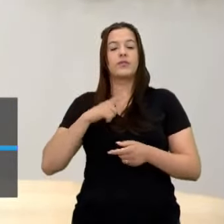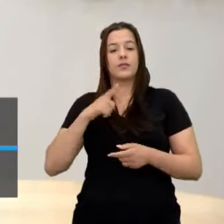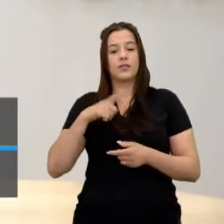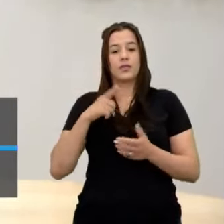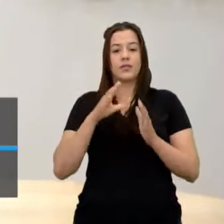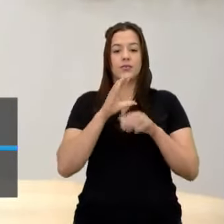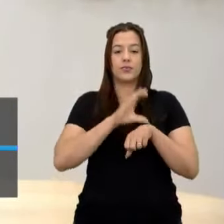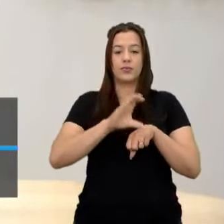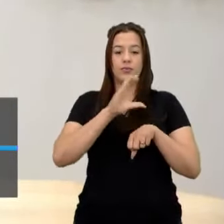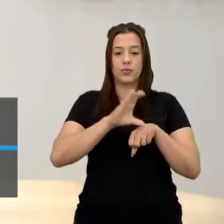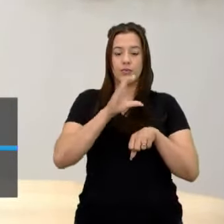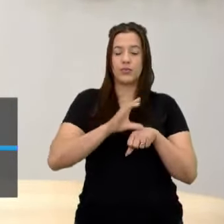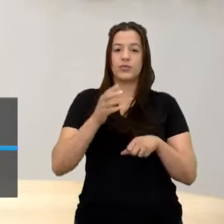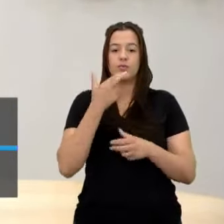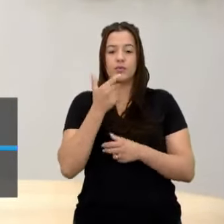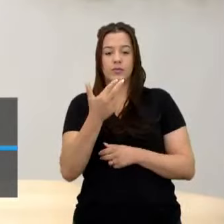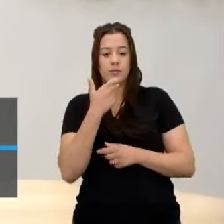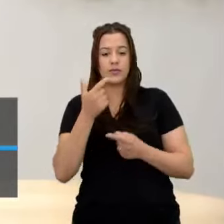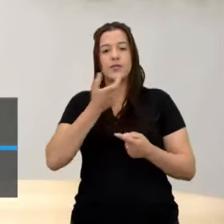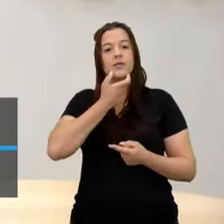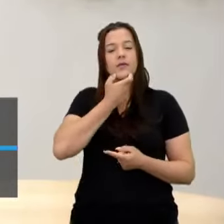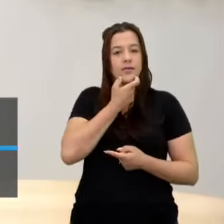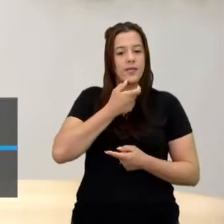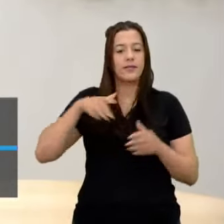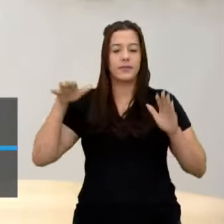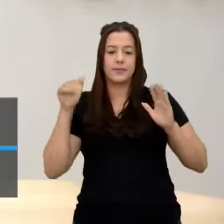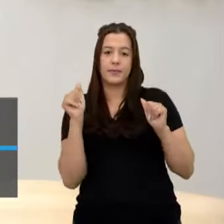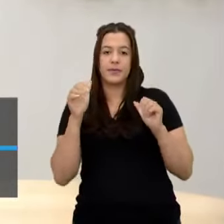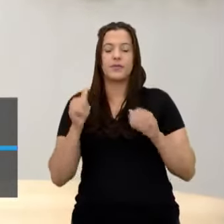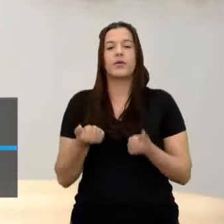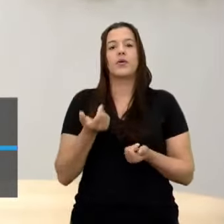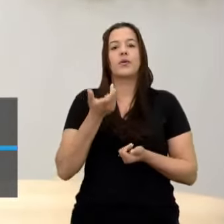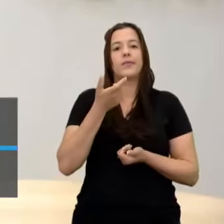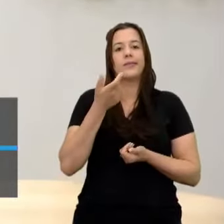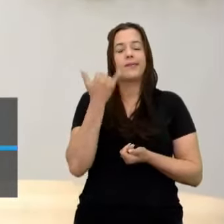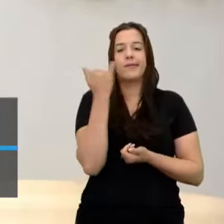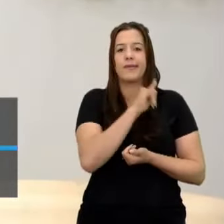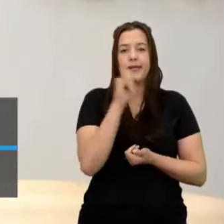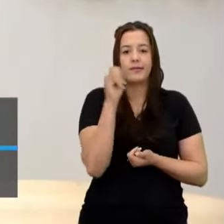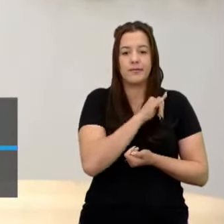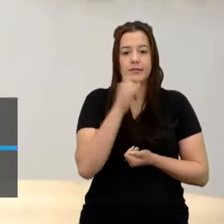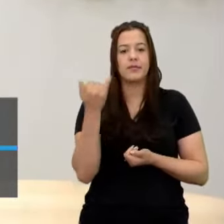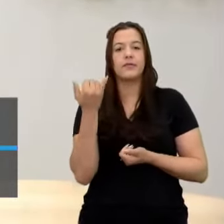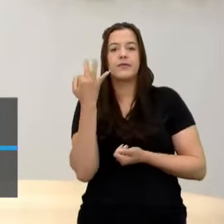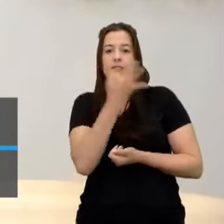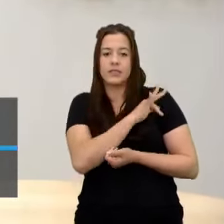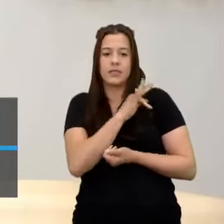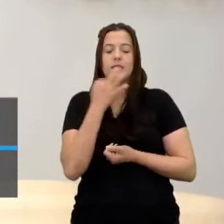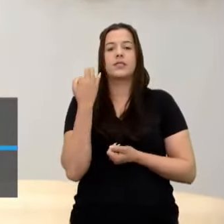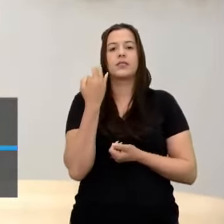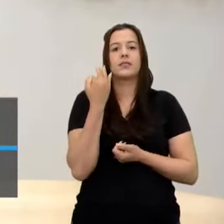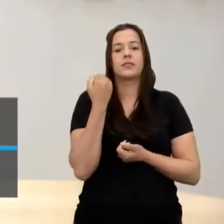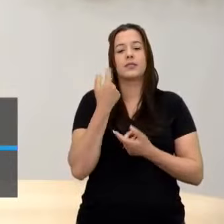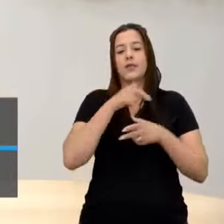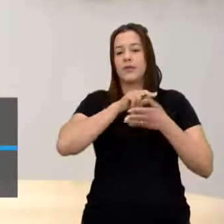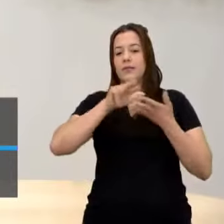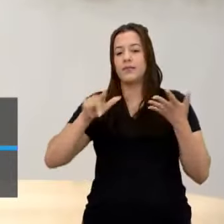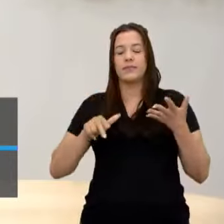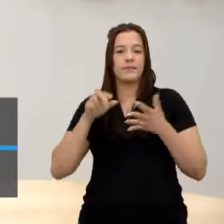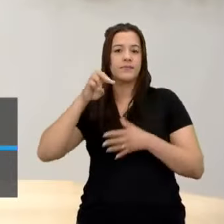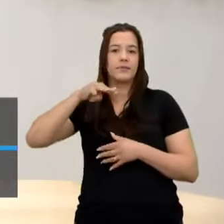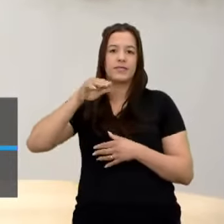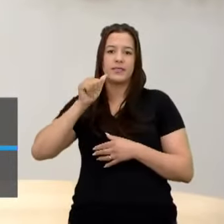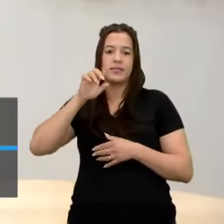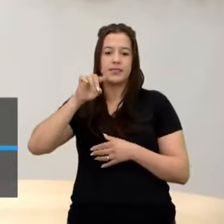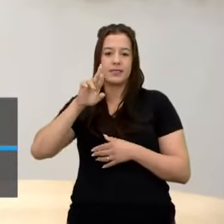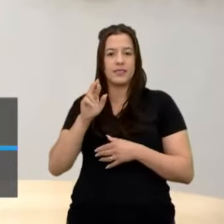aí as aulas de inglês, espanhol, italiano, francês, alemão, japonês e mandarim. Falei às